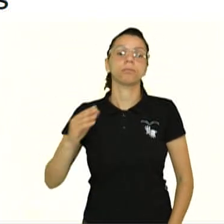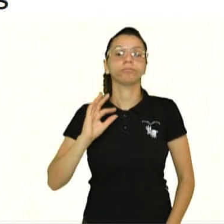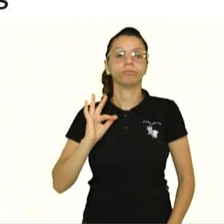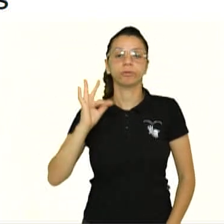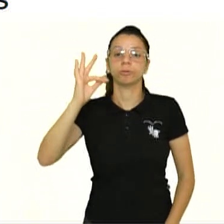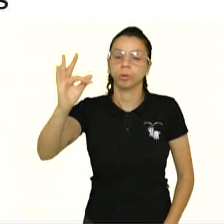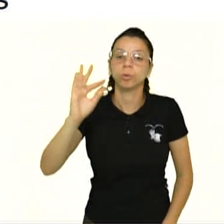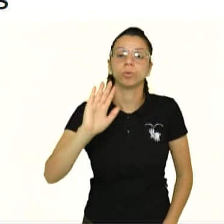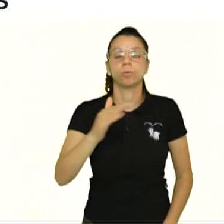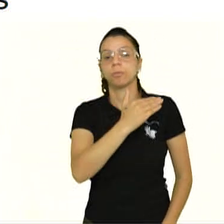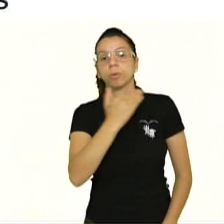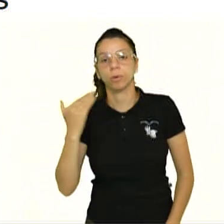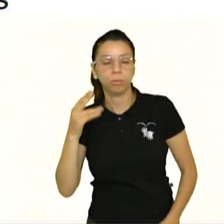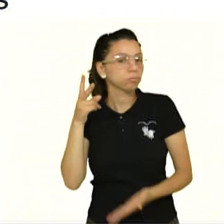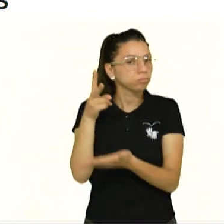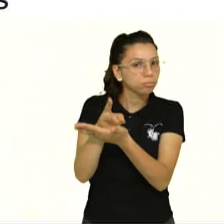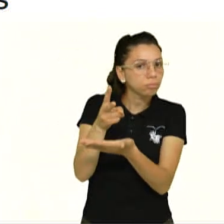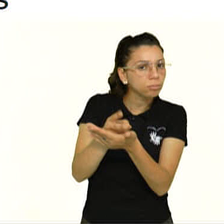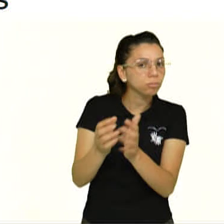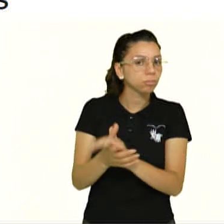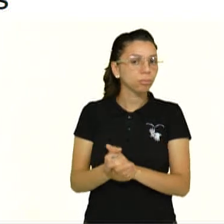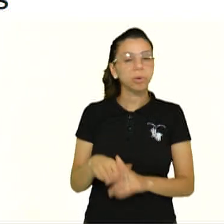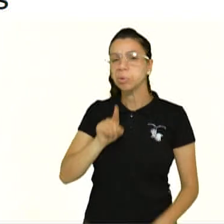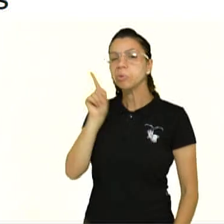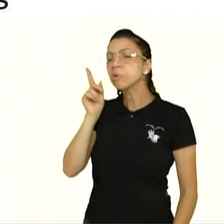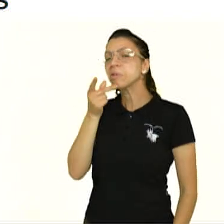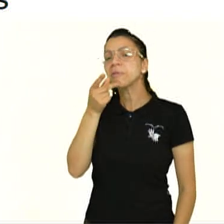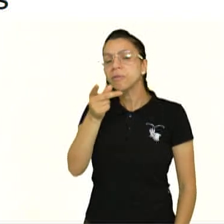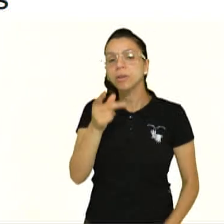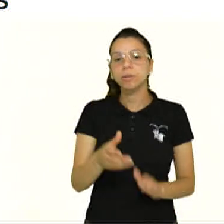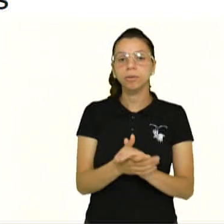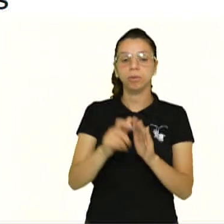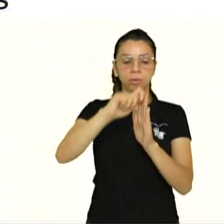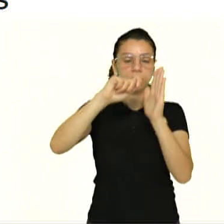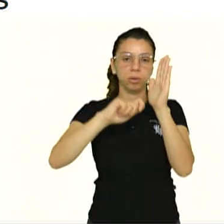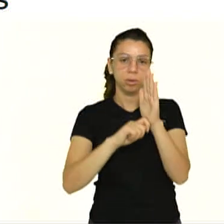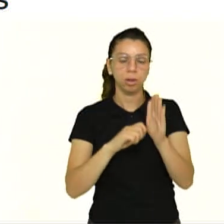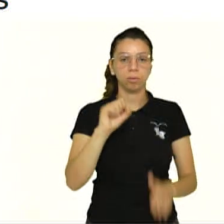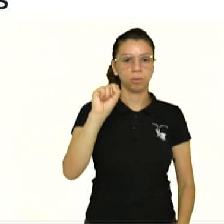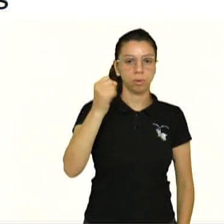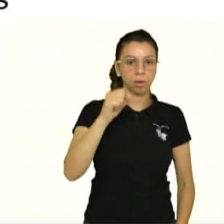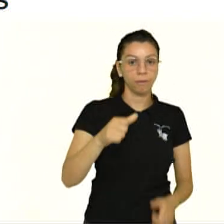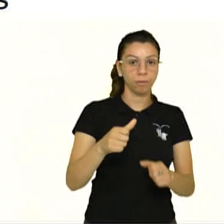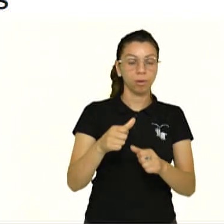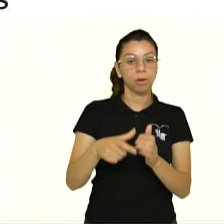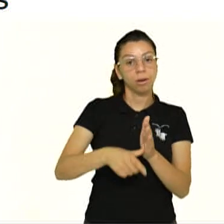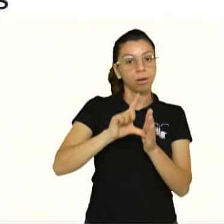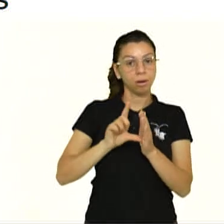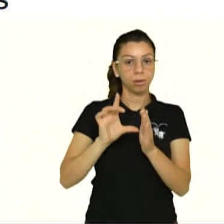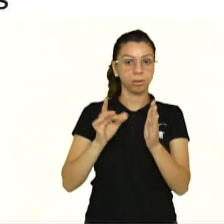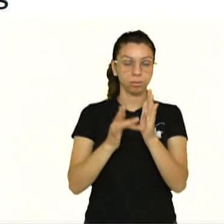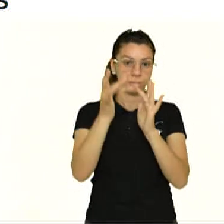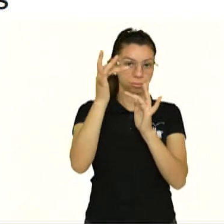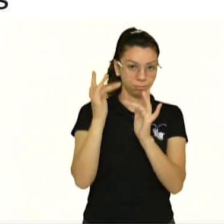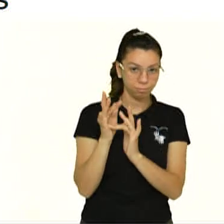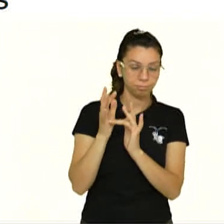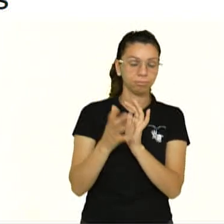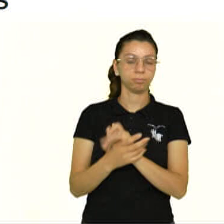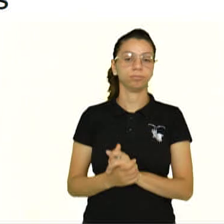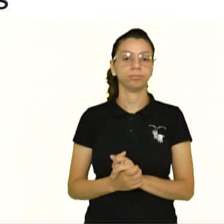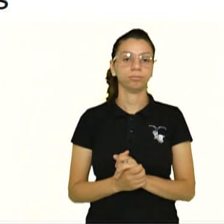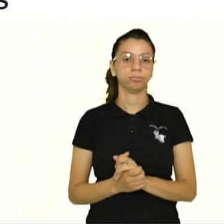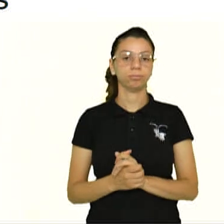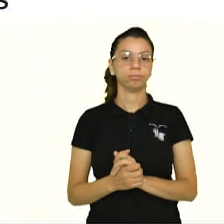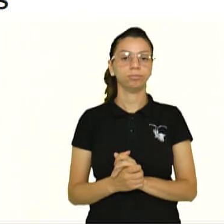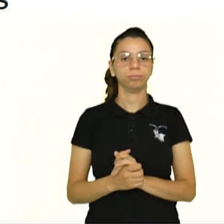continua. Então, olha só do que o Homero está falando aqui, no século 8 a.C., essa obra de Homero, né? Ele está falando